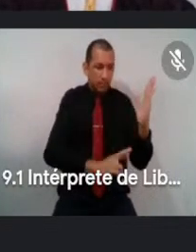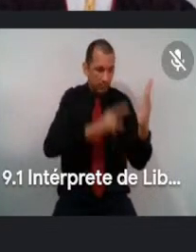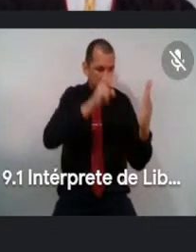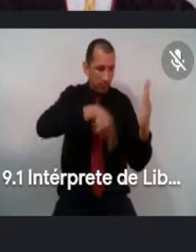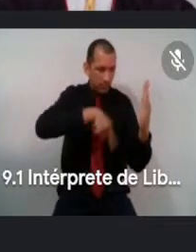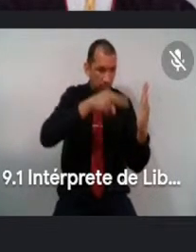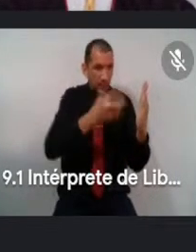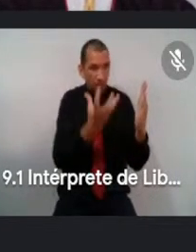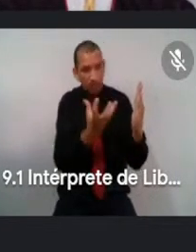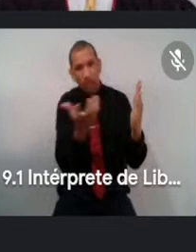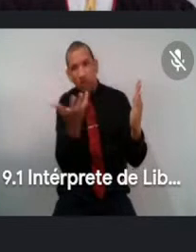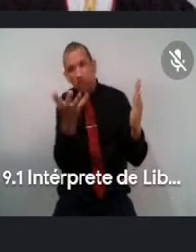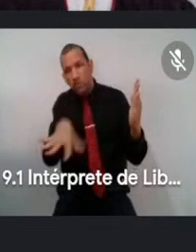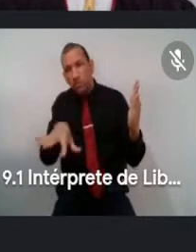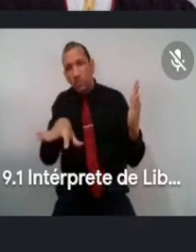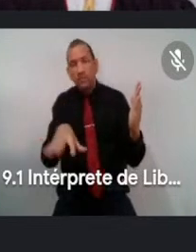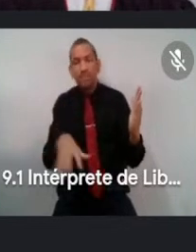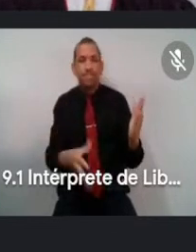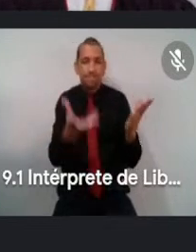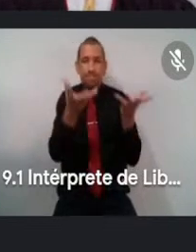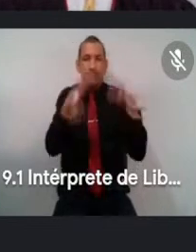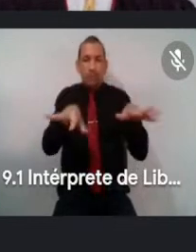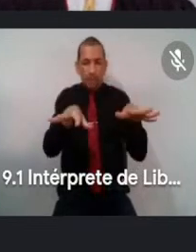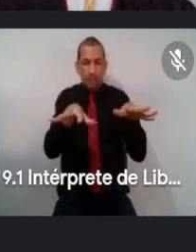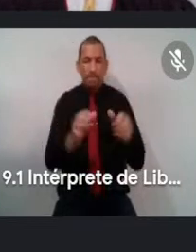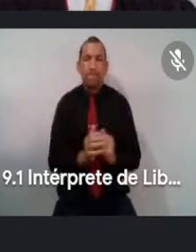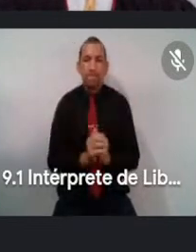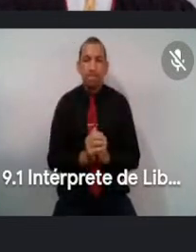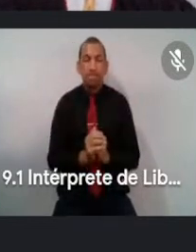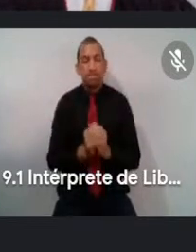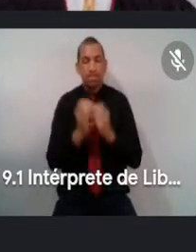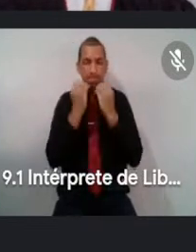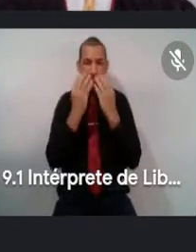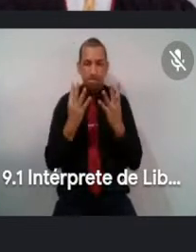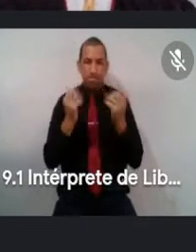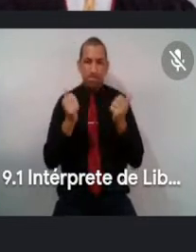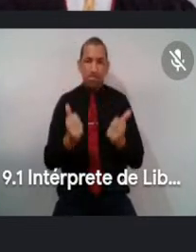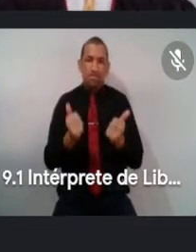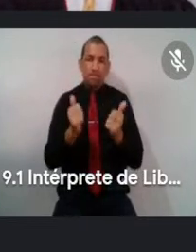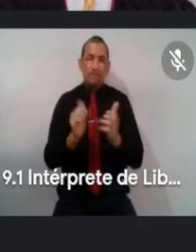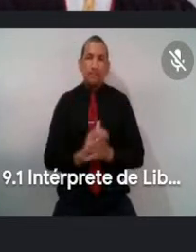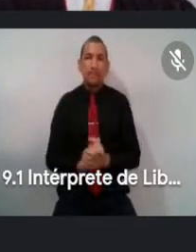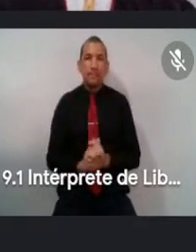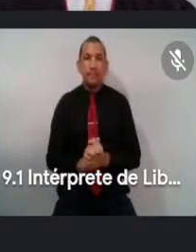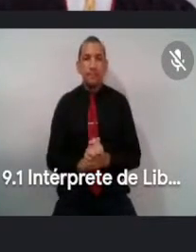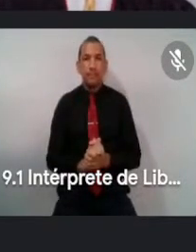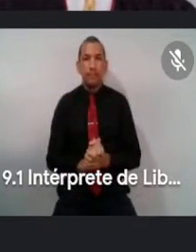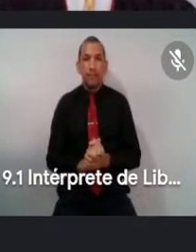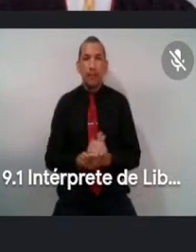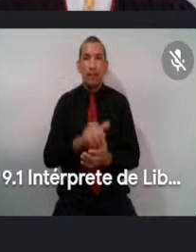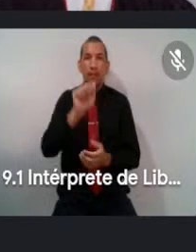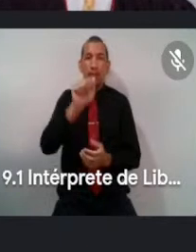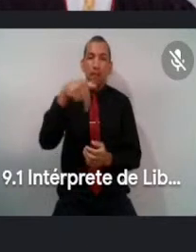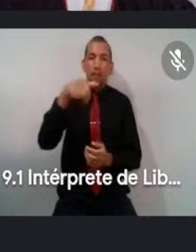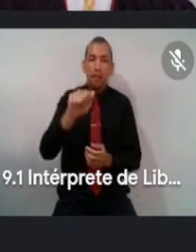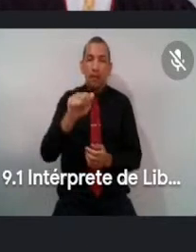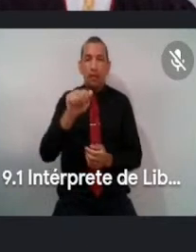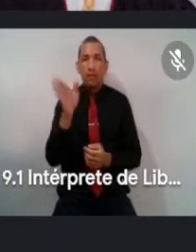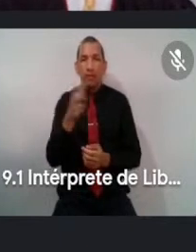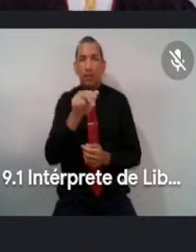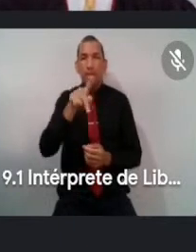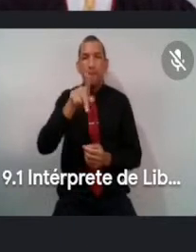dispensa dispensa excelência na Paula me perguntou